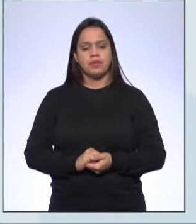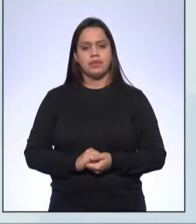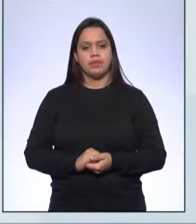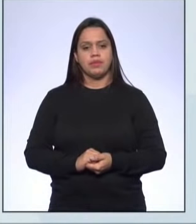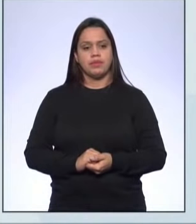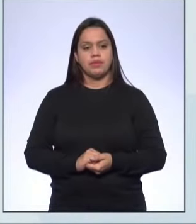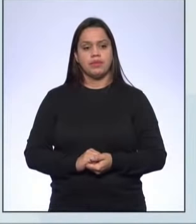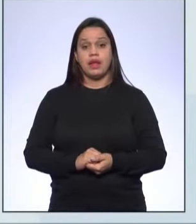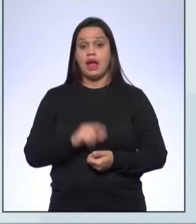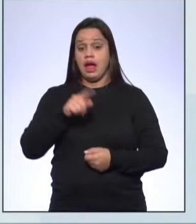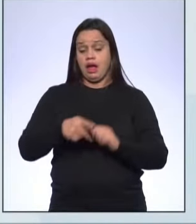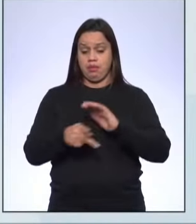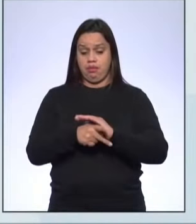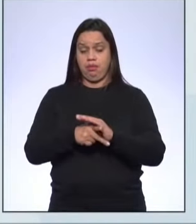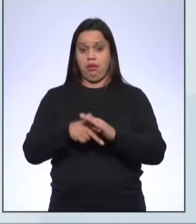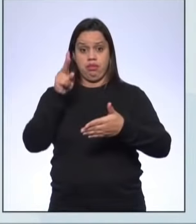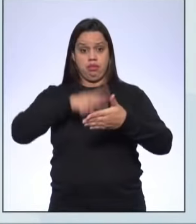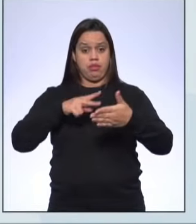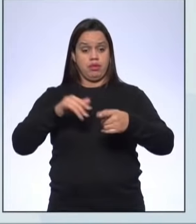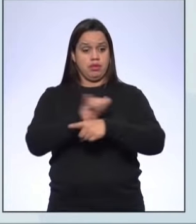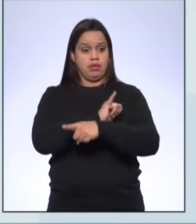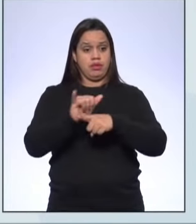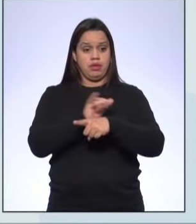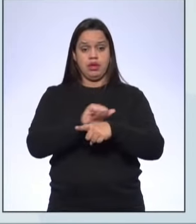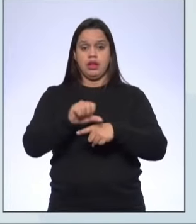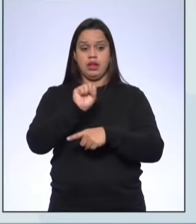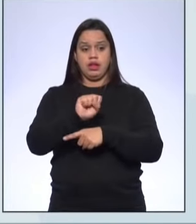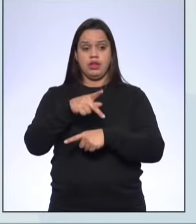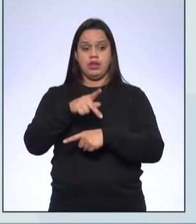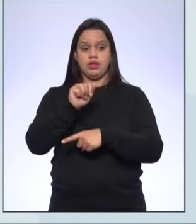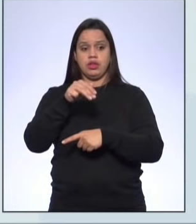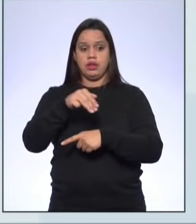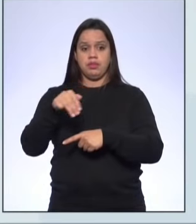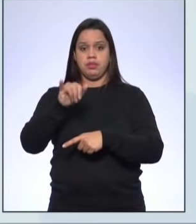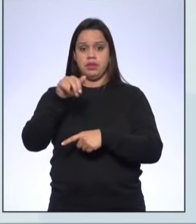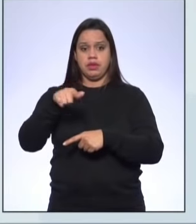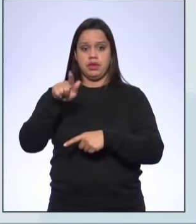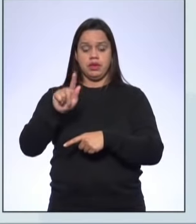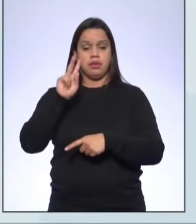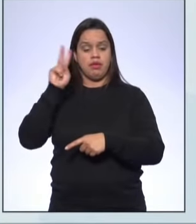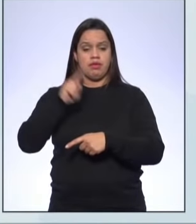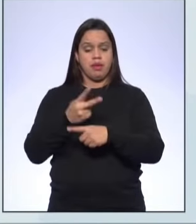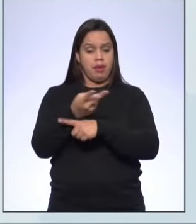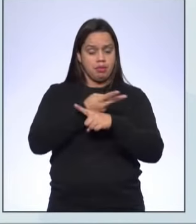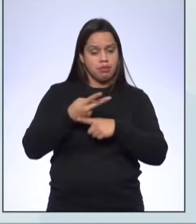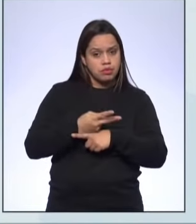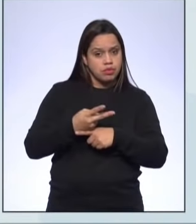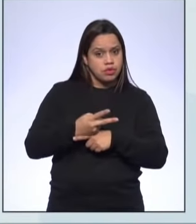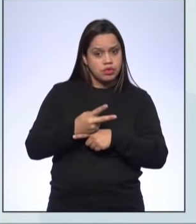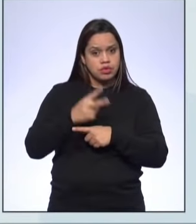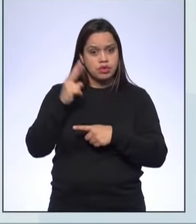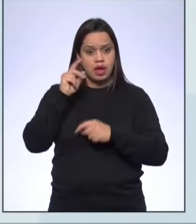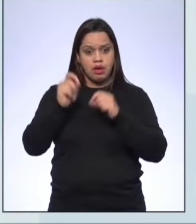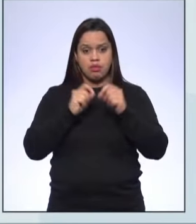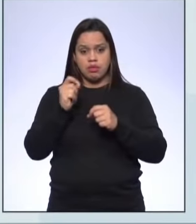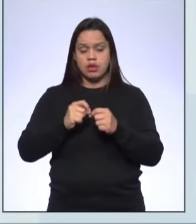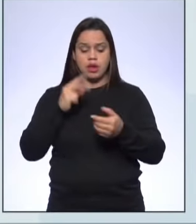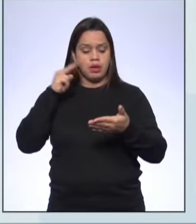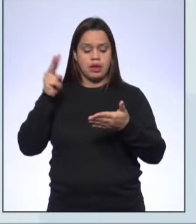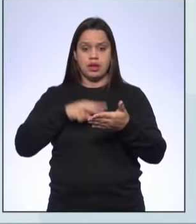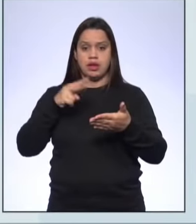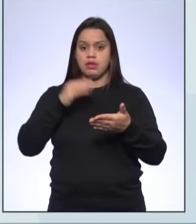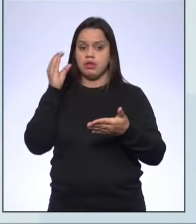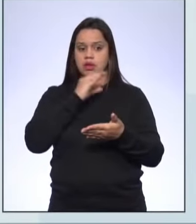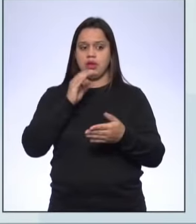estratégia de leitura para fazer uma para buscar uma informação rápida tem que ver o que que qual conteúdo que vem no esquema